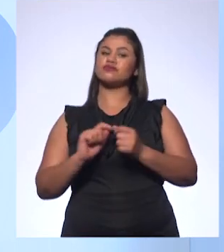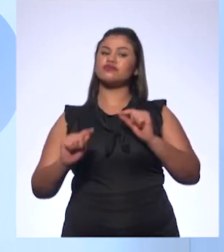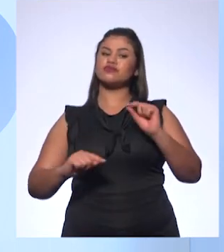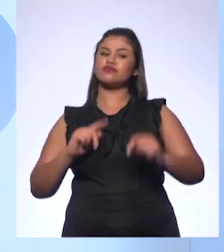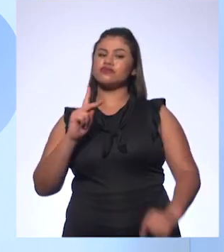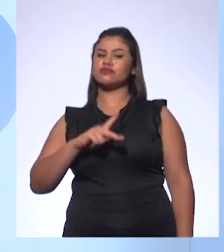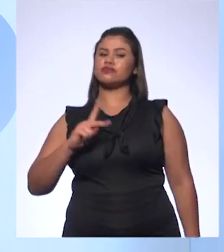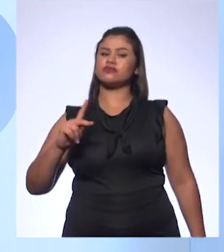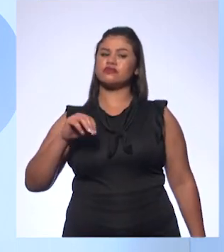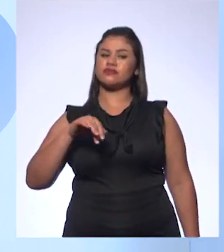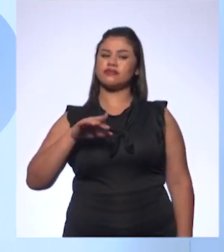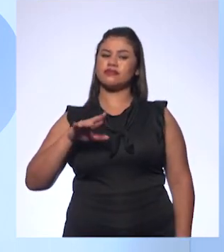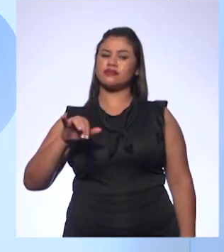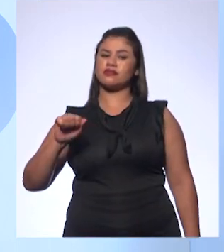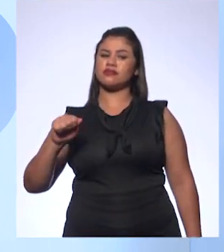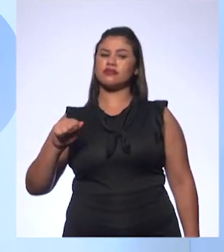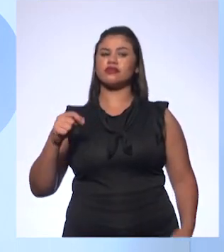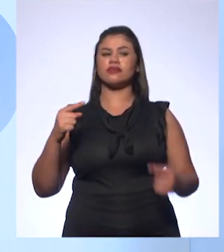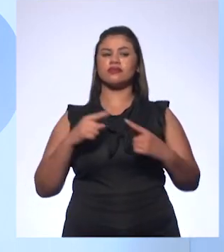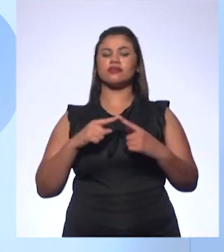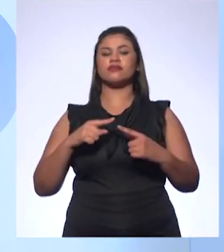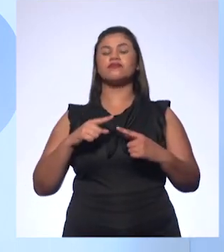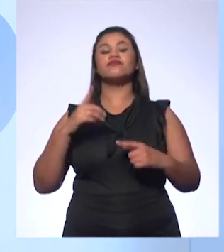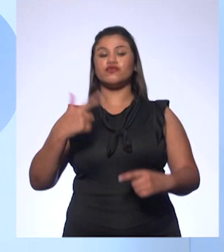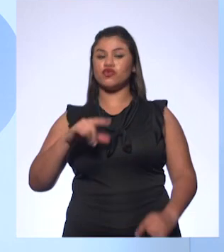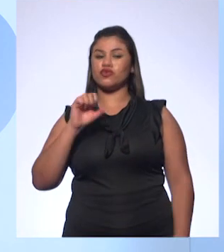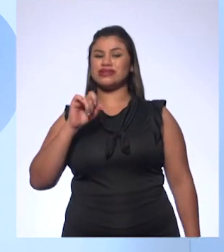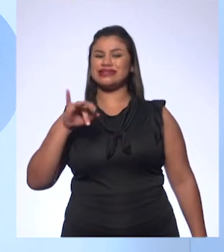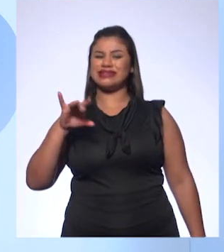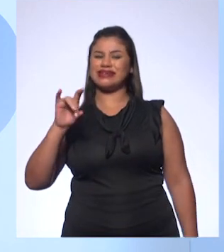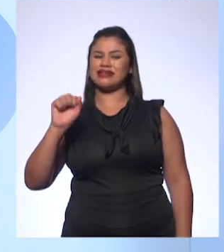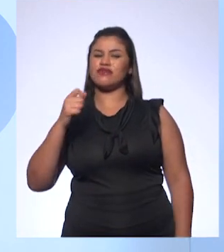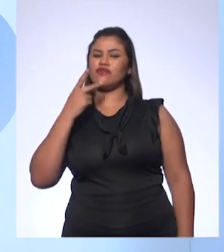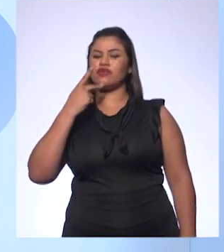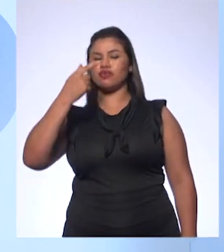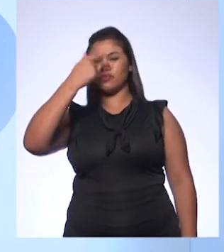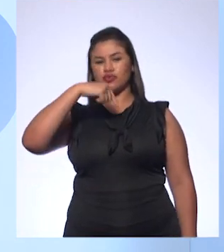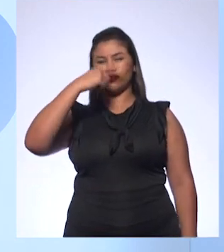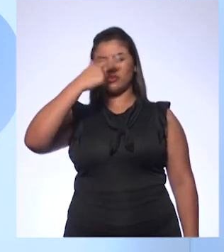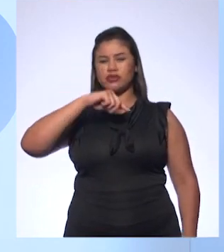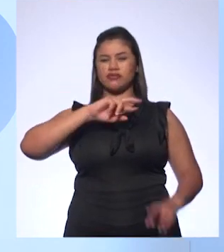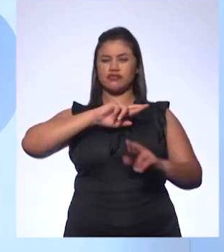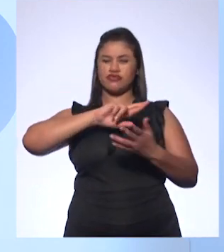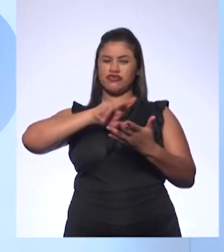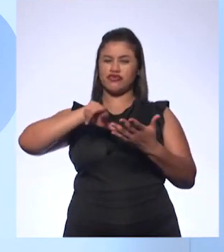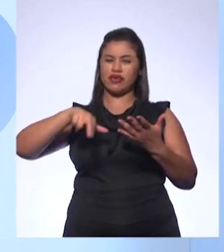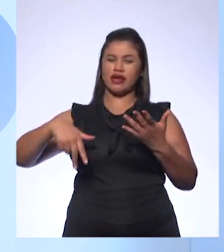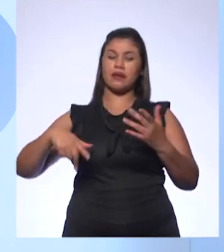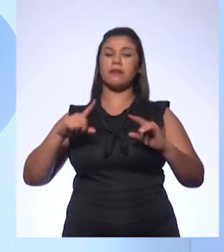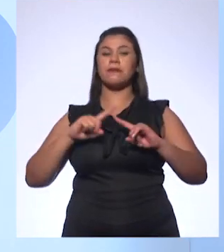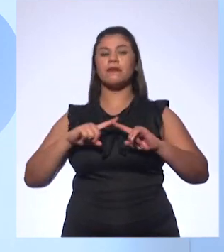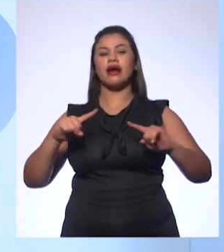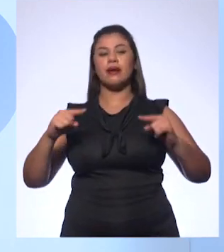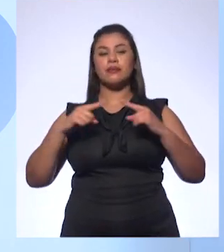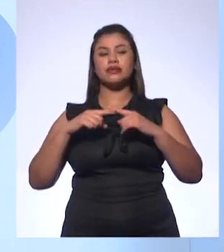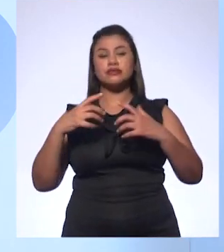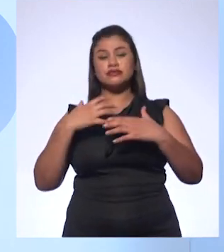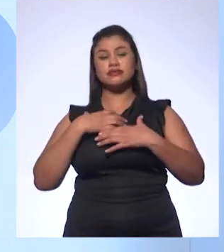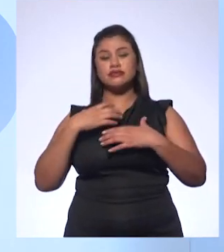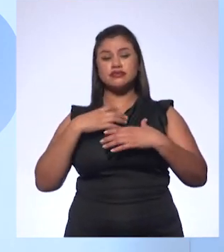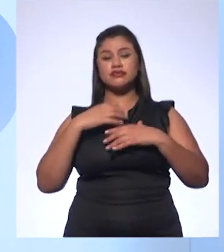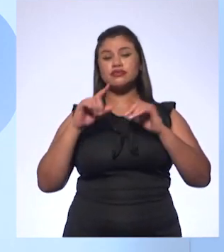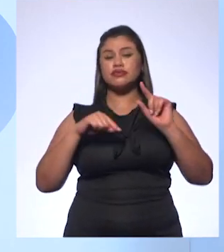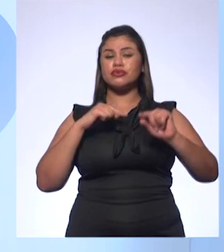Pro Rosa Maria já tinha dito. A Pro Sandra disse sintomas de gripe. Mas aí, então, a forma que foi abordada foi